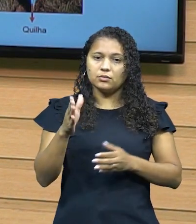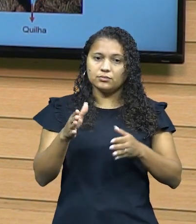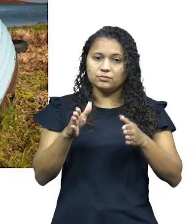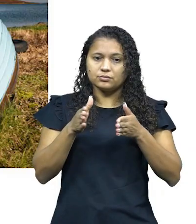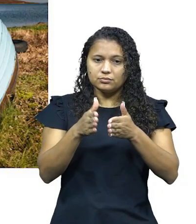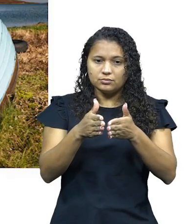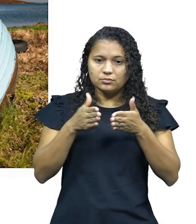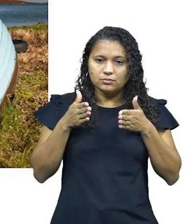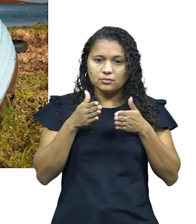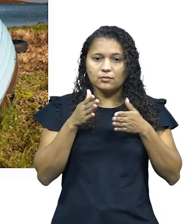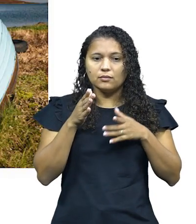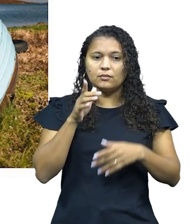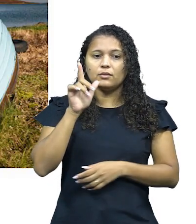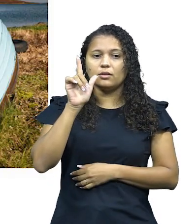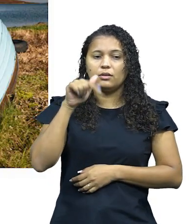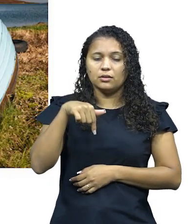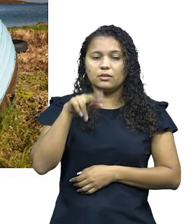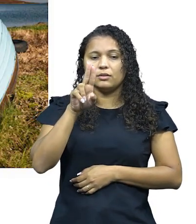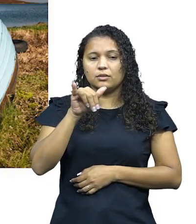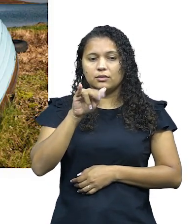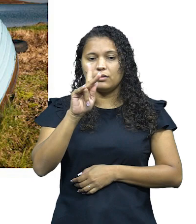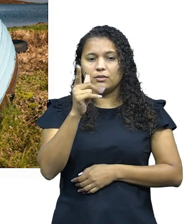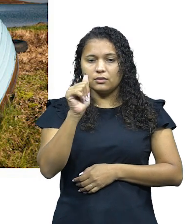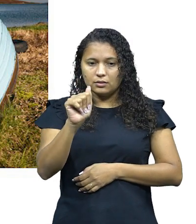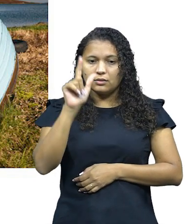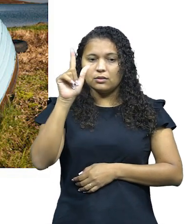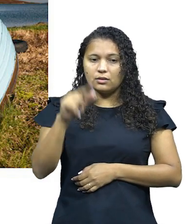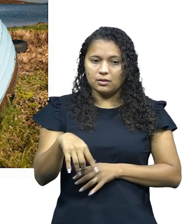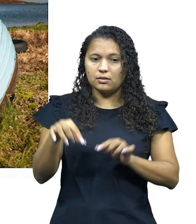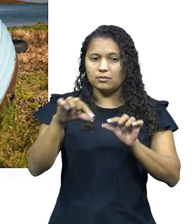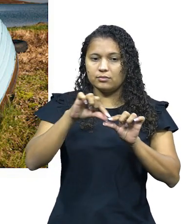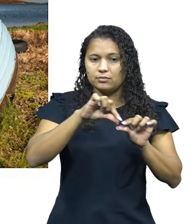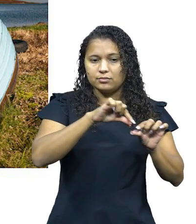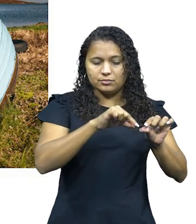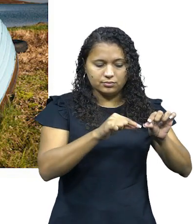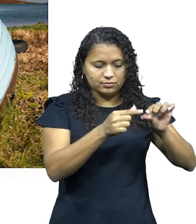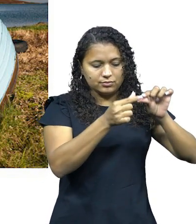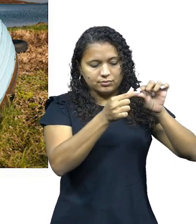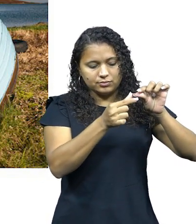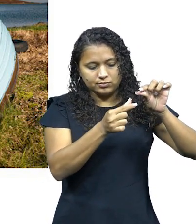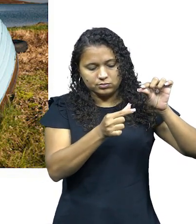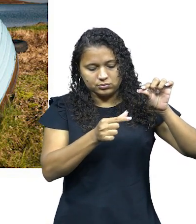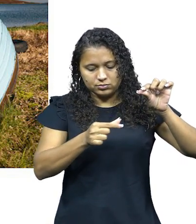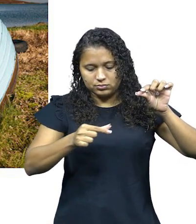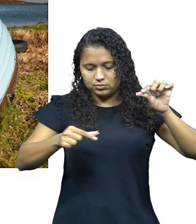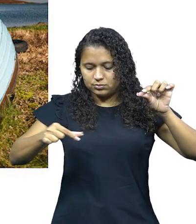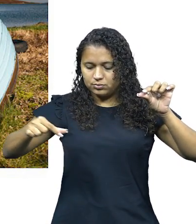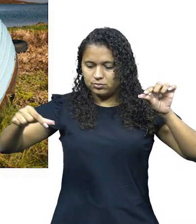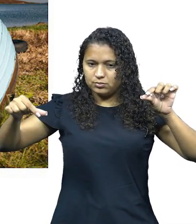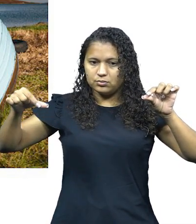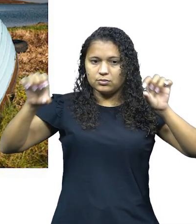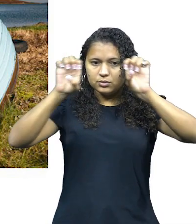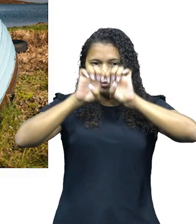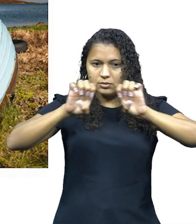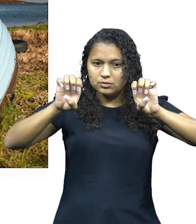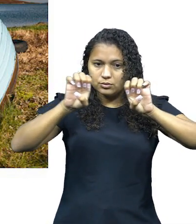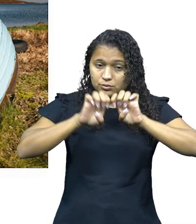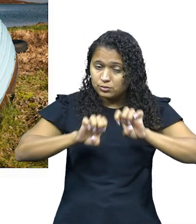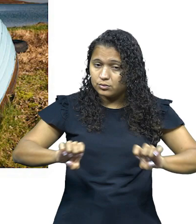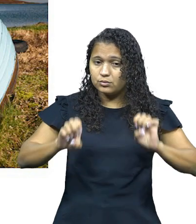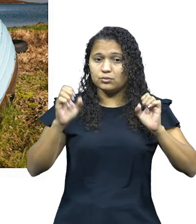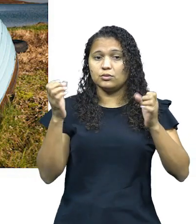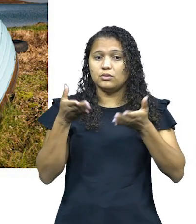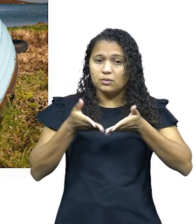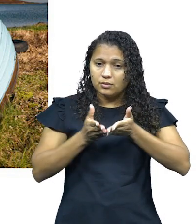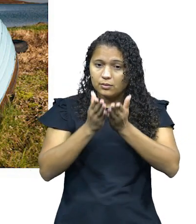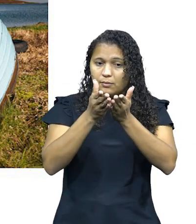em geral. Tá? Então, quilha, ela é uma peça da embarcação que fortalece a estrutura do barco. Essa peça